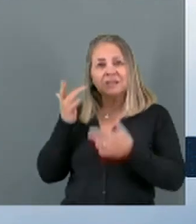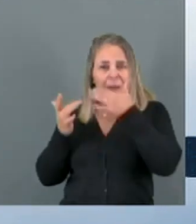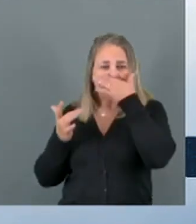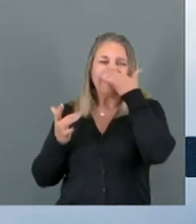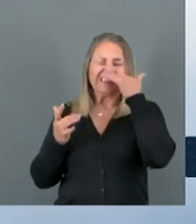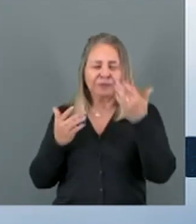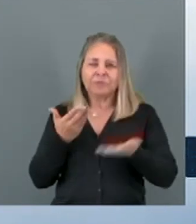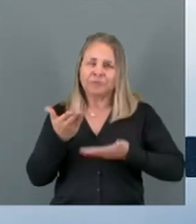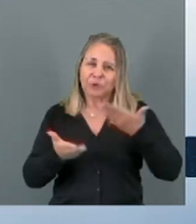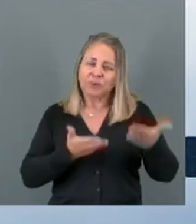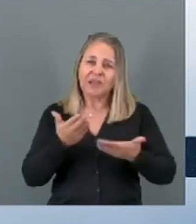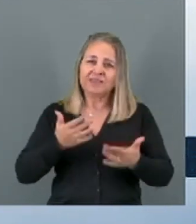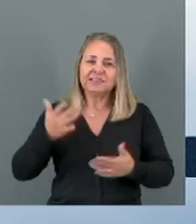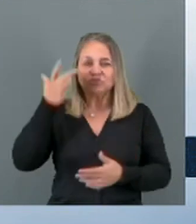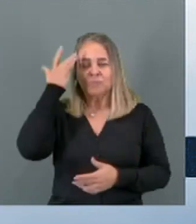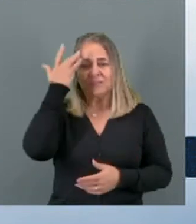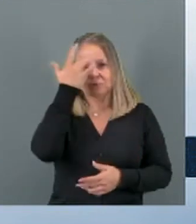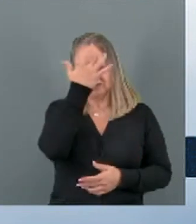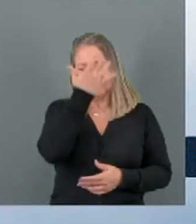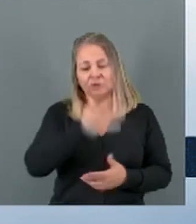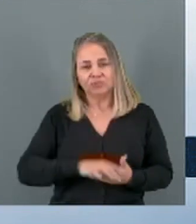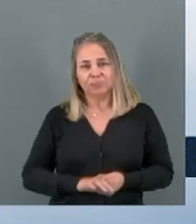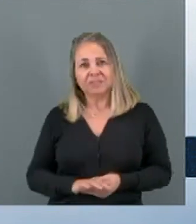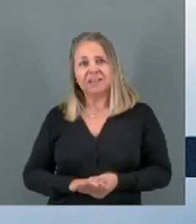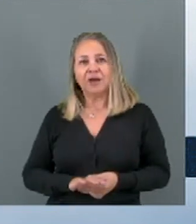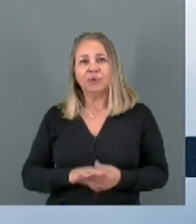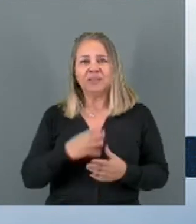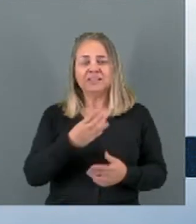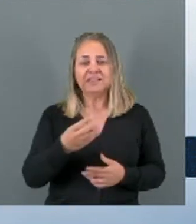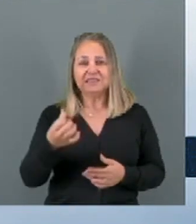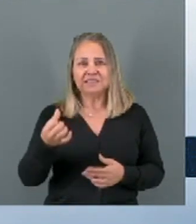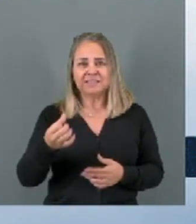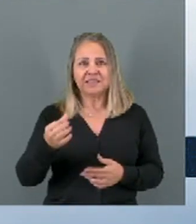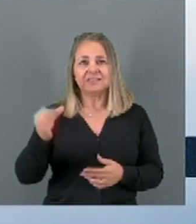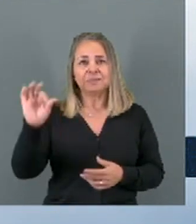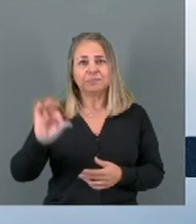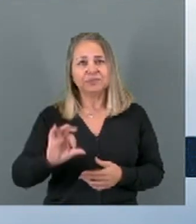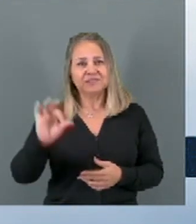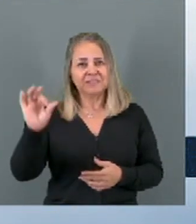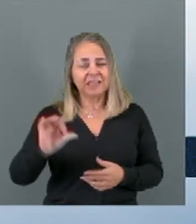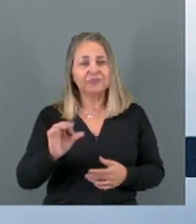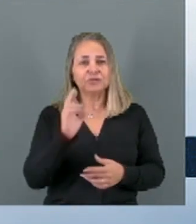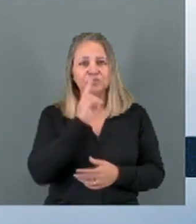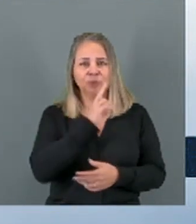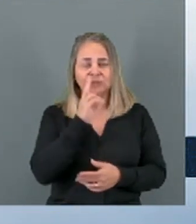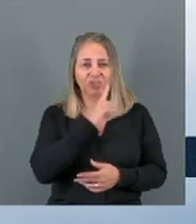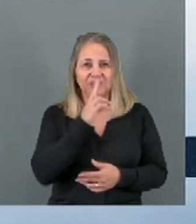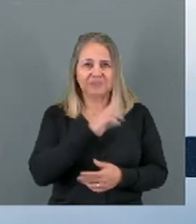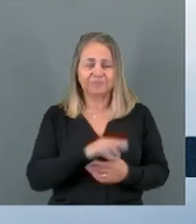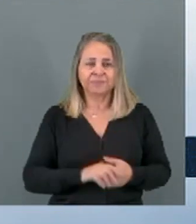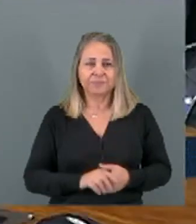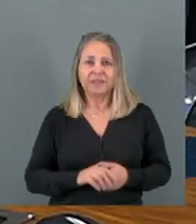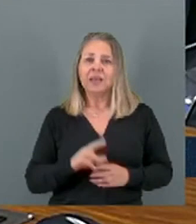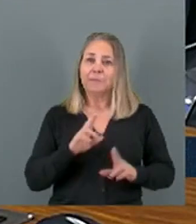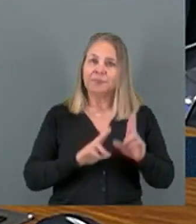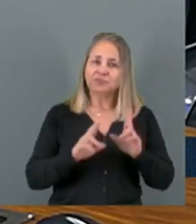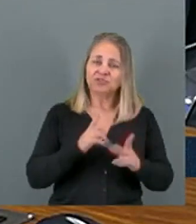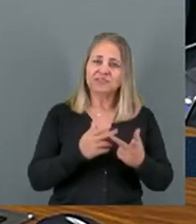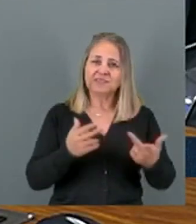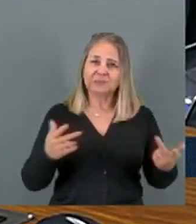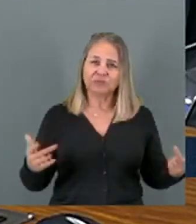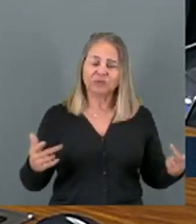mental. Em contrapartida, houve um aumento de 36% nos atendimentos em emergência, provavelmente por agudização de quadros que